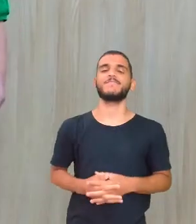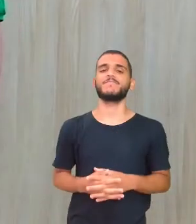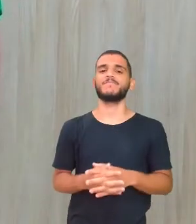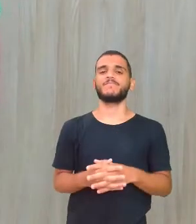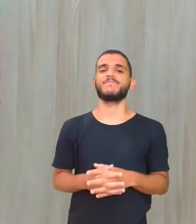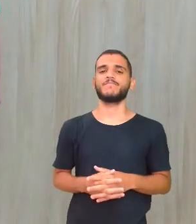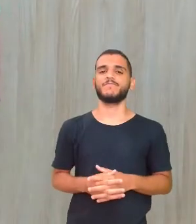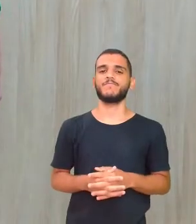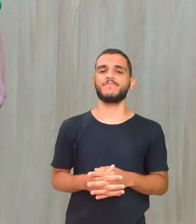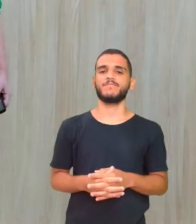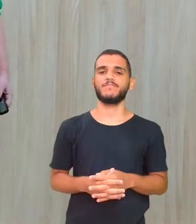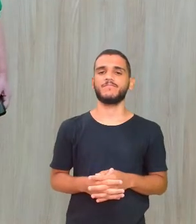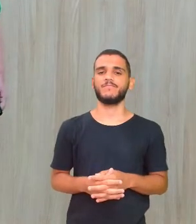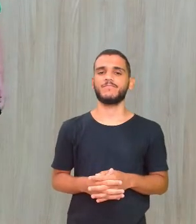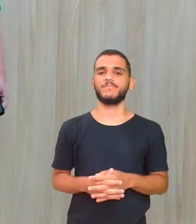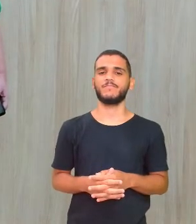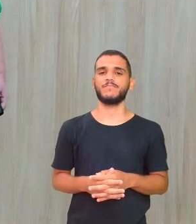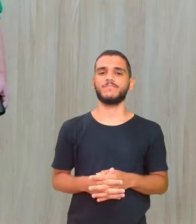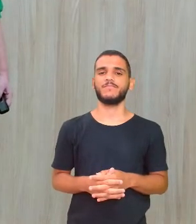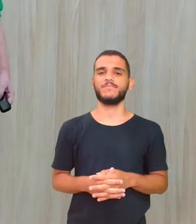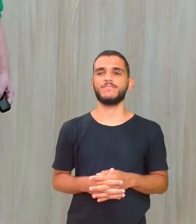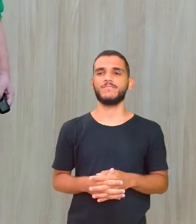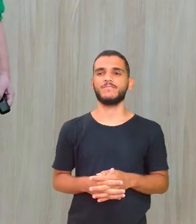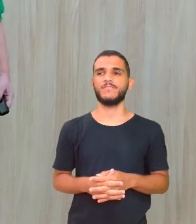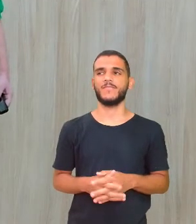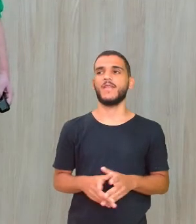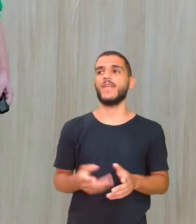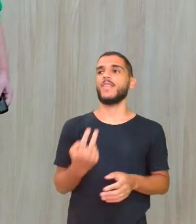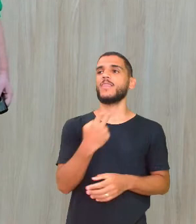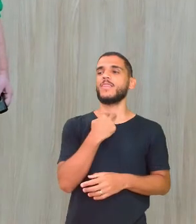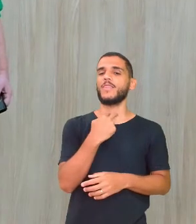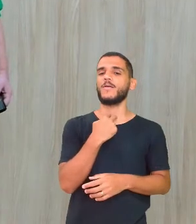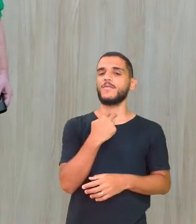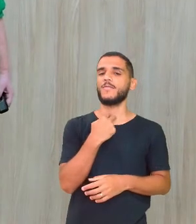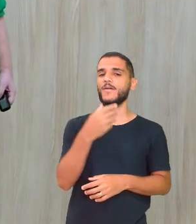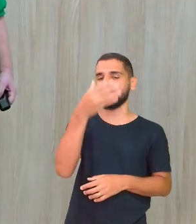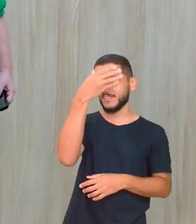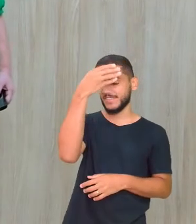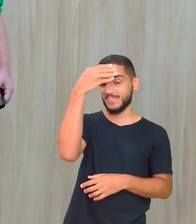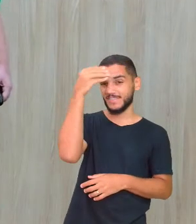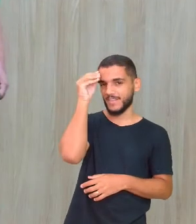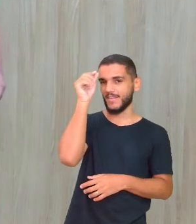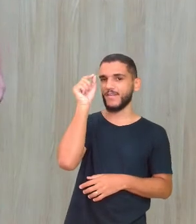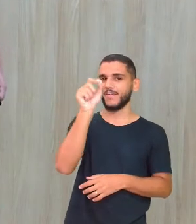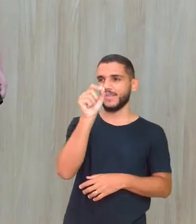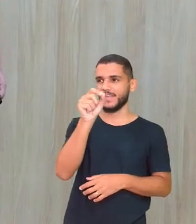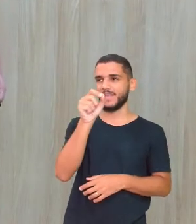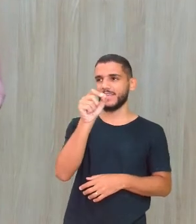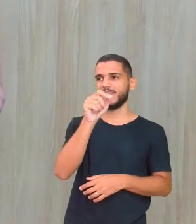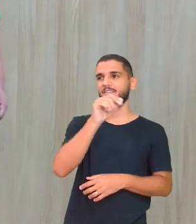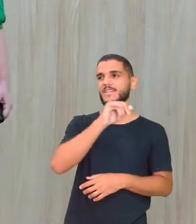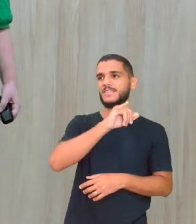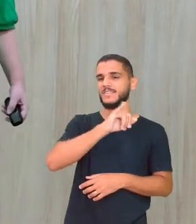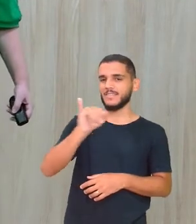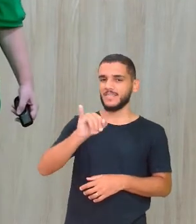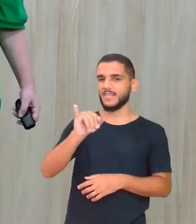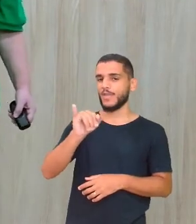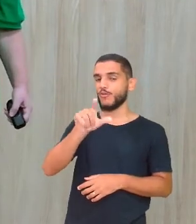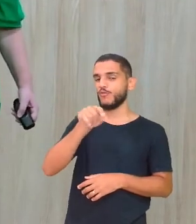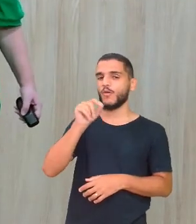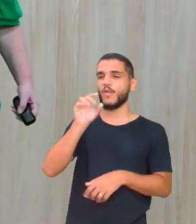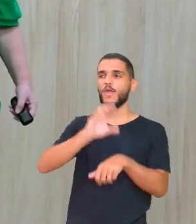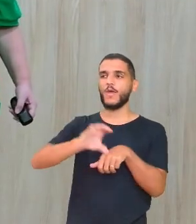é. Mas não pode esquecer que se você escolher um curso assim,